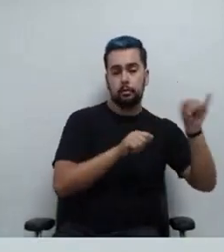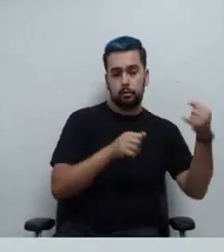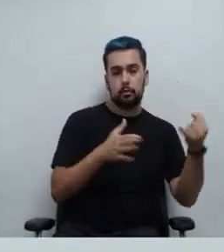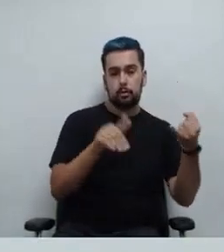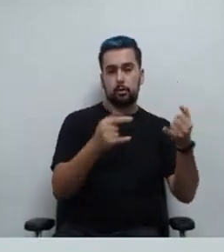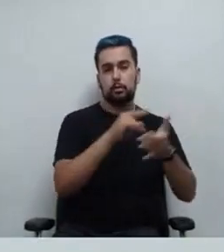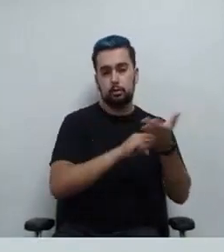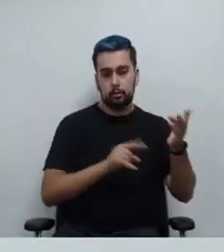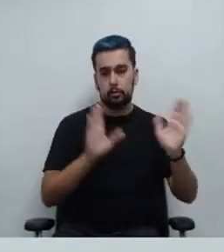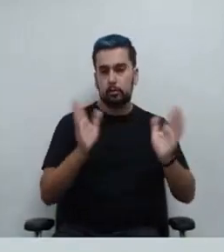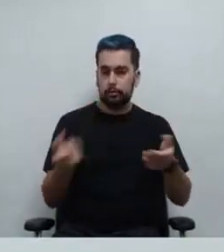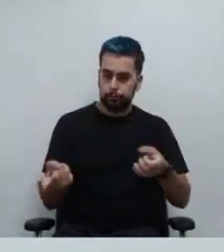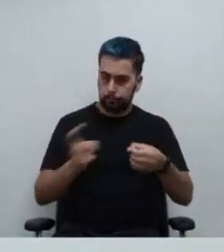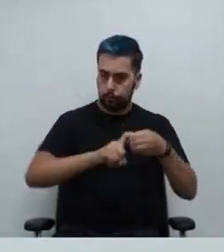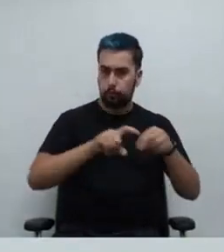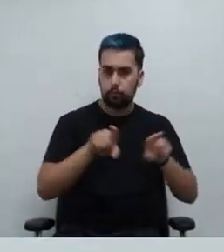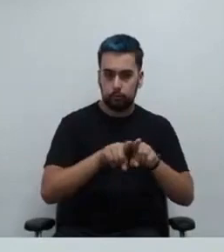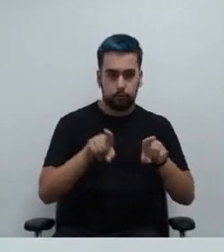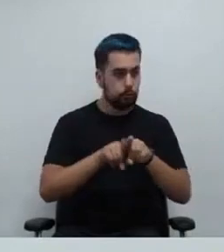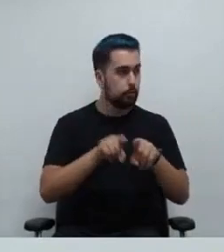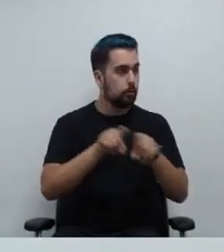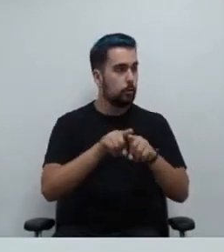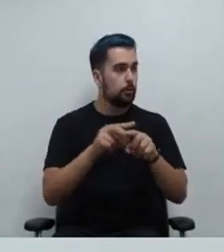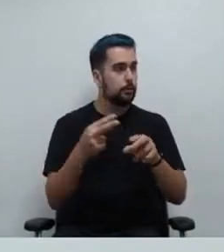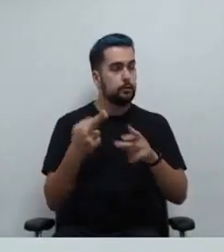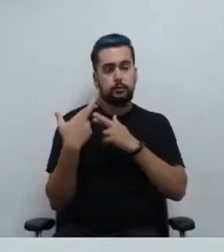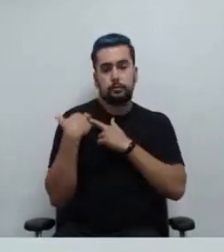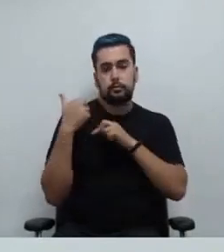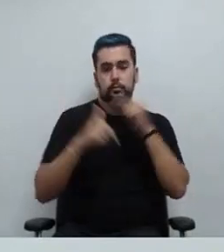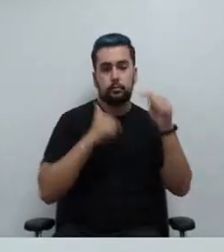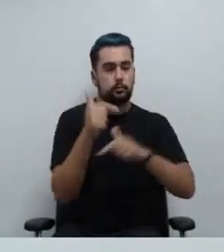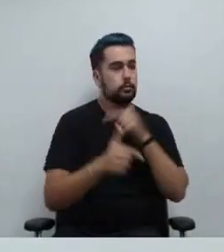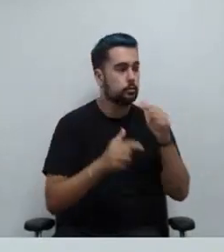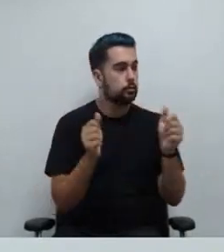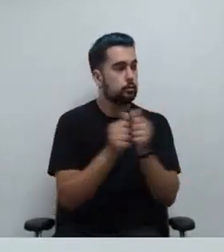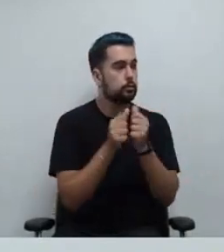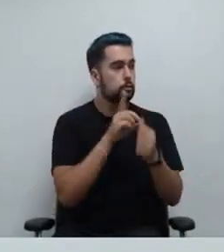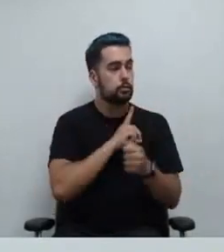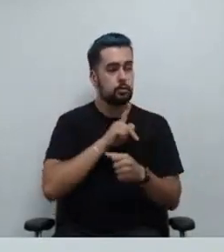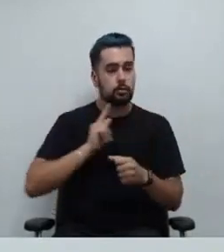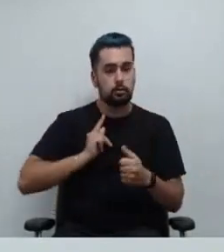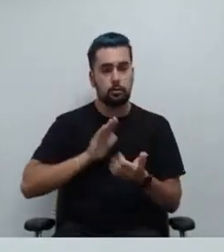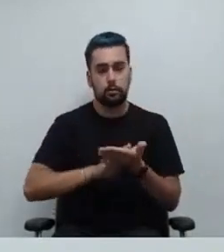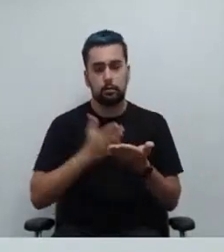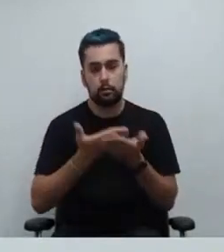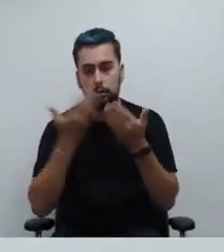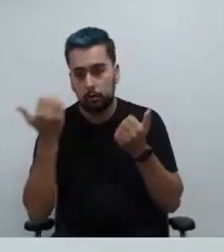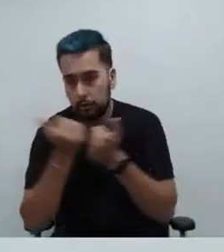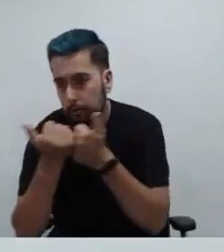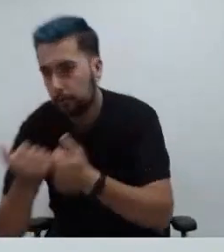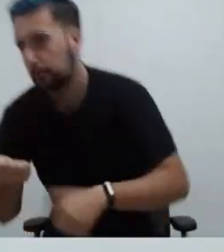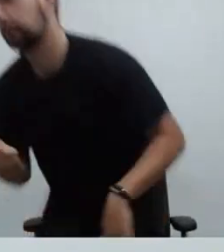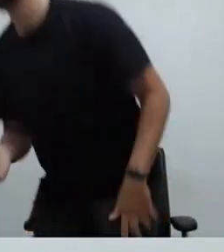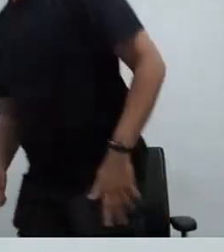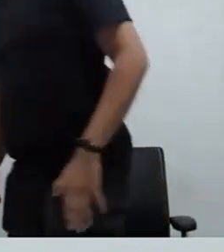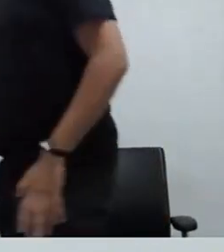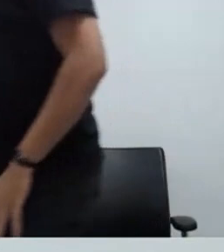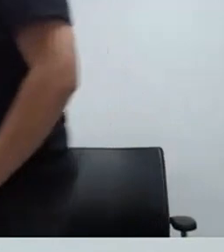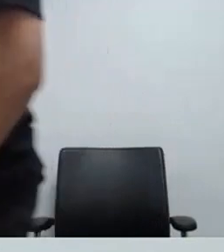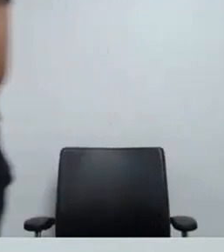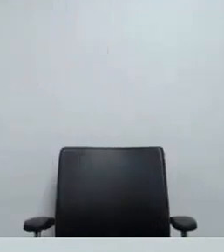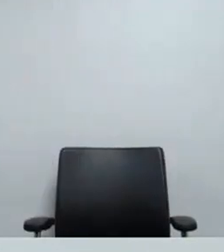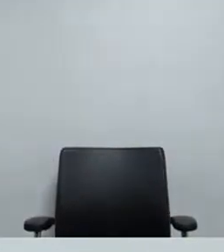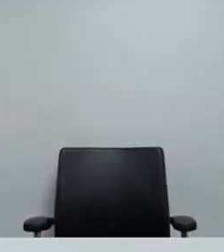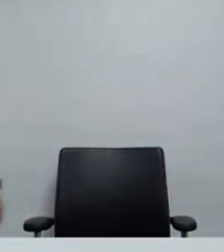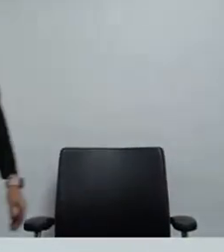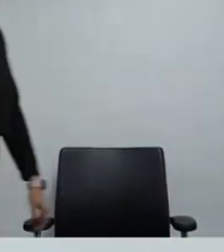que já retornou ao seu cargo junto à Defensoria Pública, consta o intenso trabalho desenvolvido à frente da referida